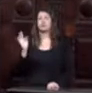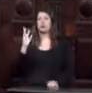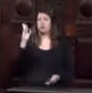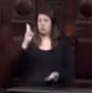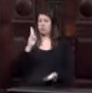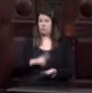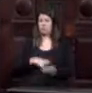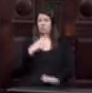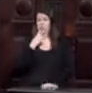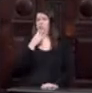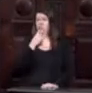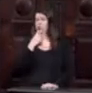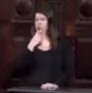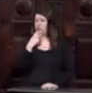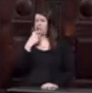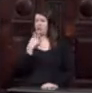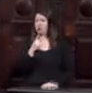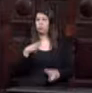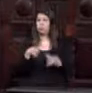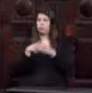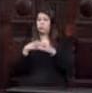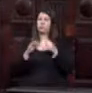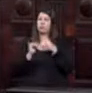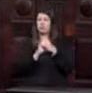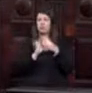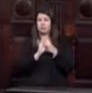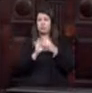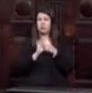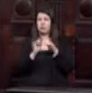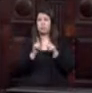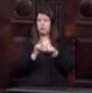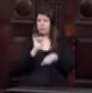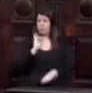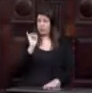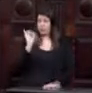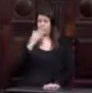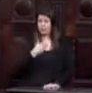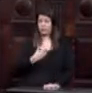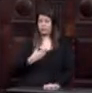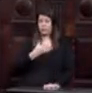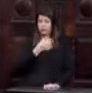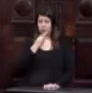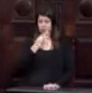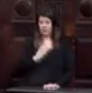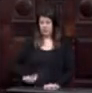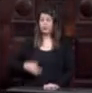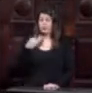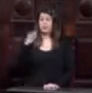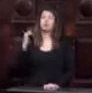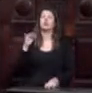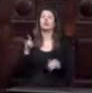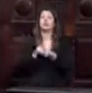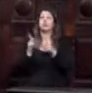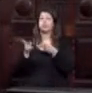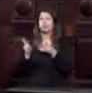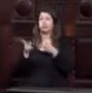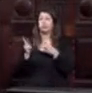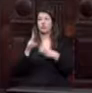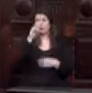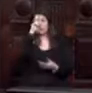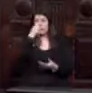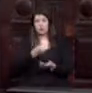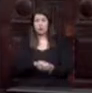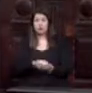imunidade tributária quanto aos impostos federais, consoante decisão do